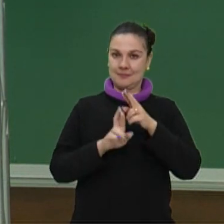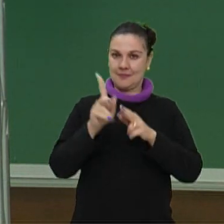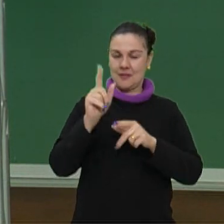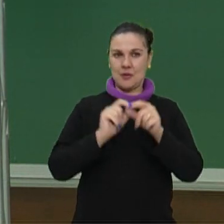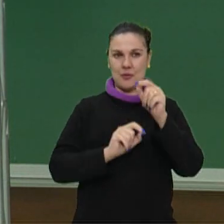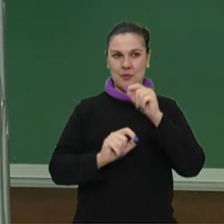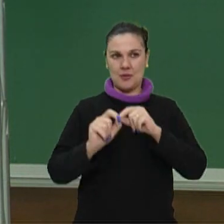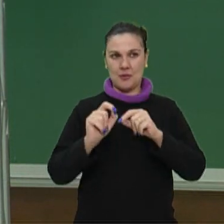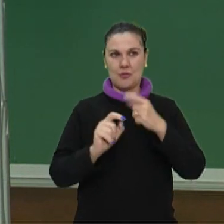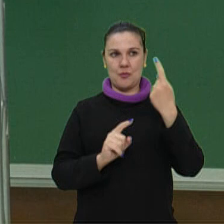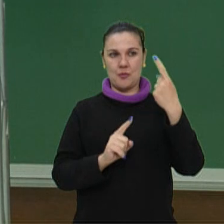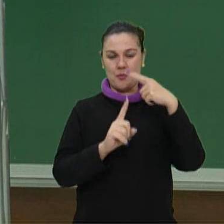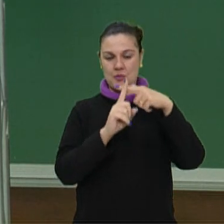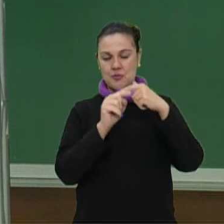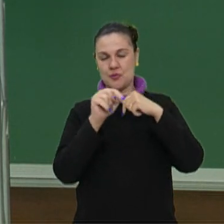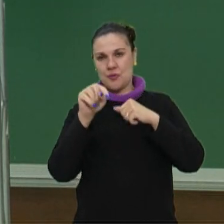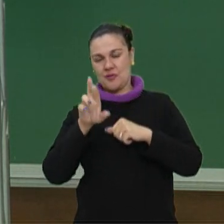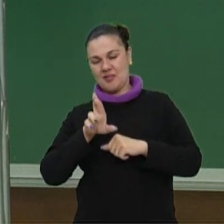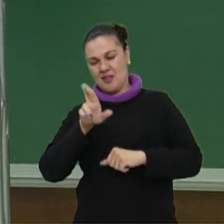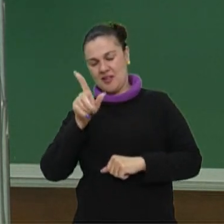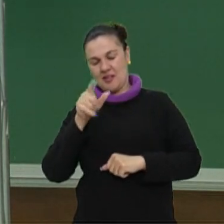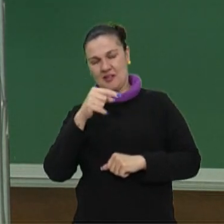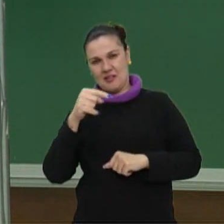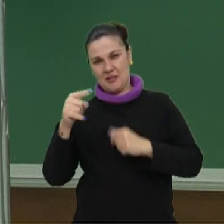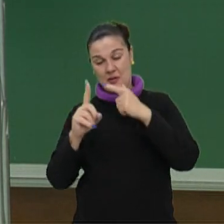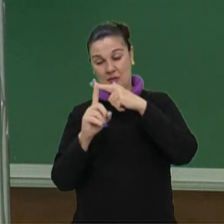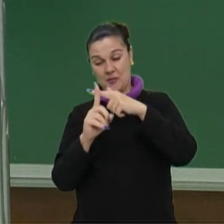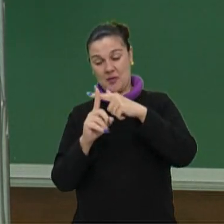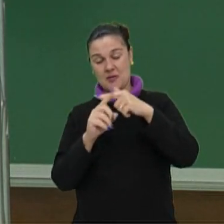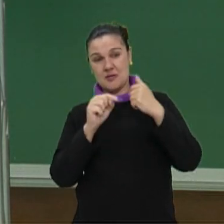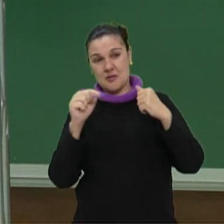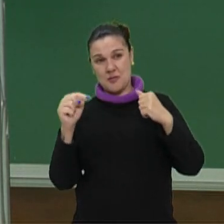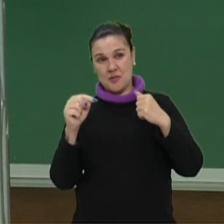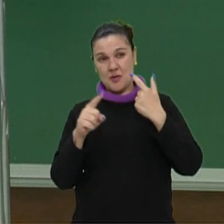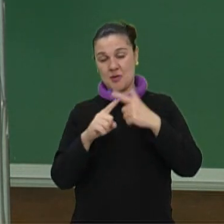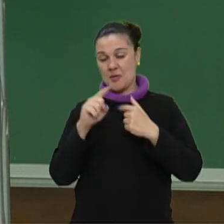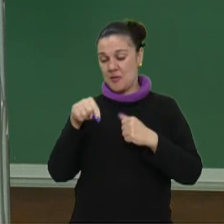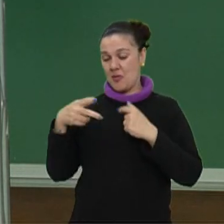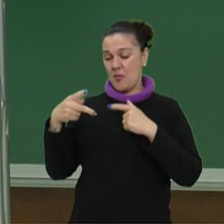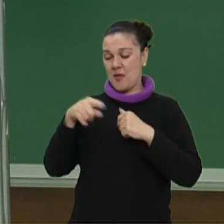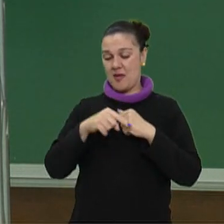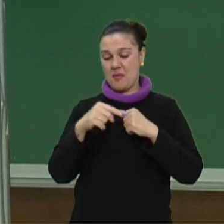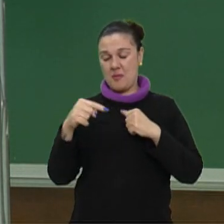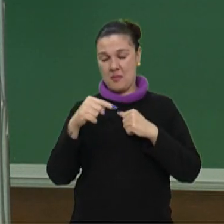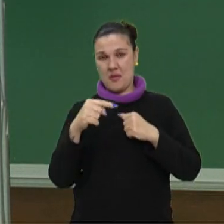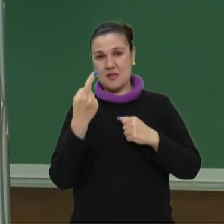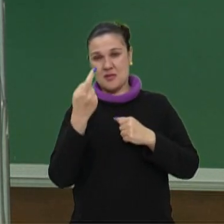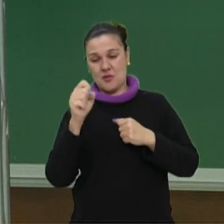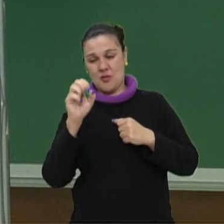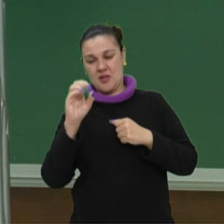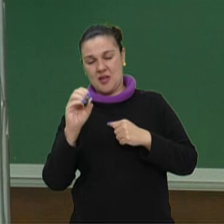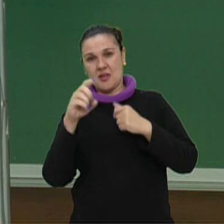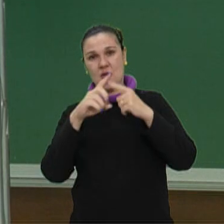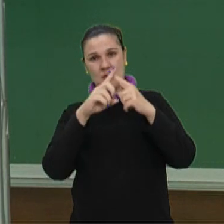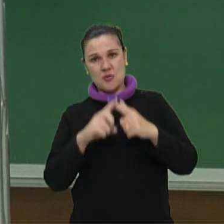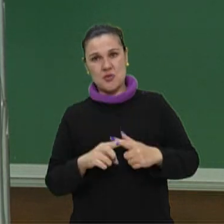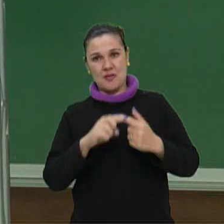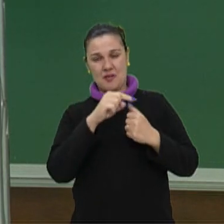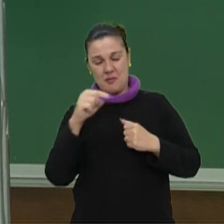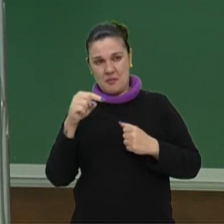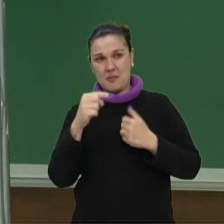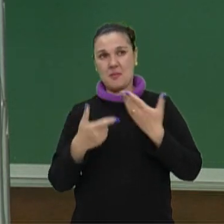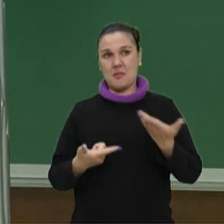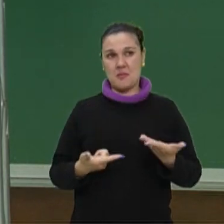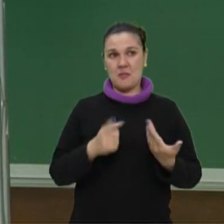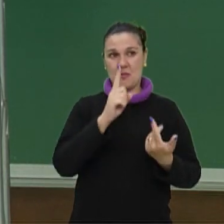números tem que ser um positivo e outro negativo, né? Porque o produto está dando negativo, né? 180 negativo, ou seja, a multiplicação deles é negativa.